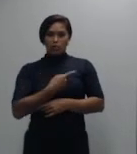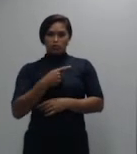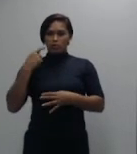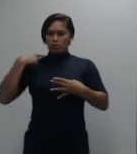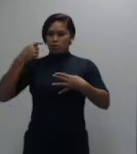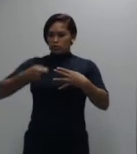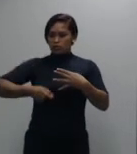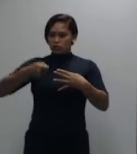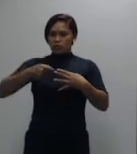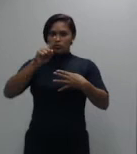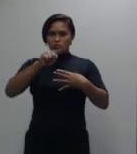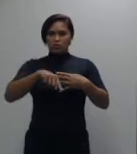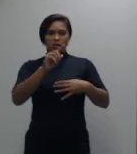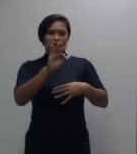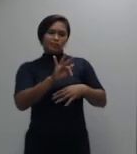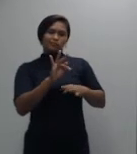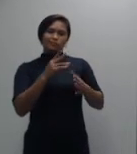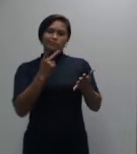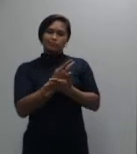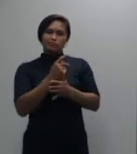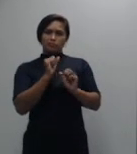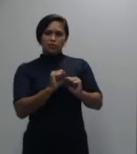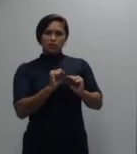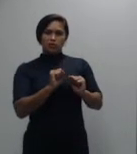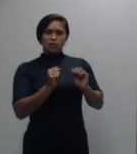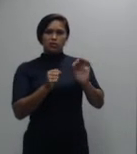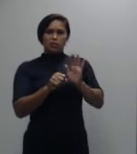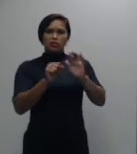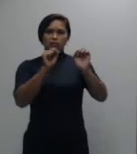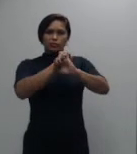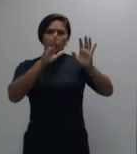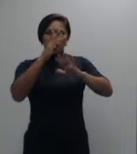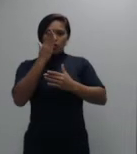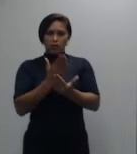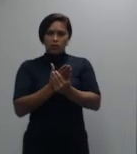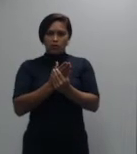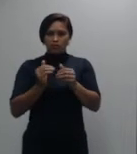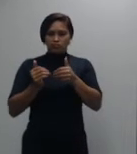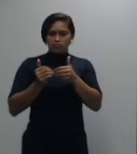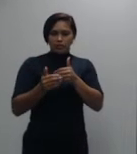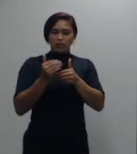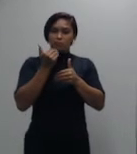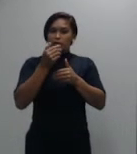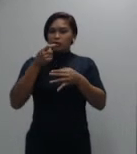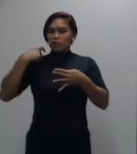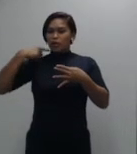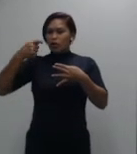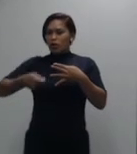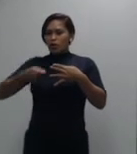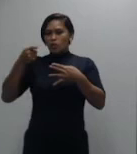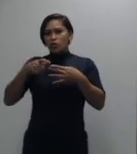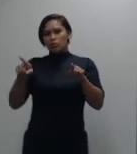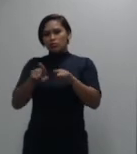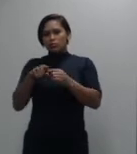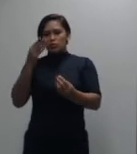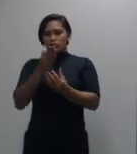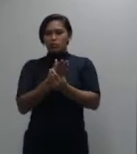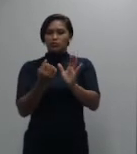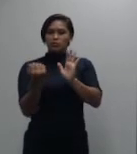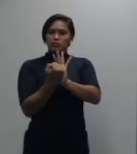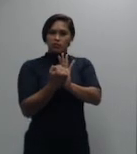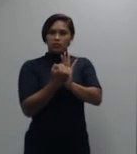essa utilidade deve ser valorada a luz do procedimento pedido o juiz no processo de homologação